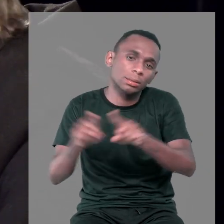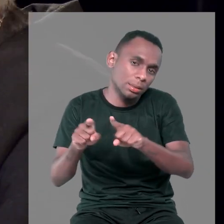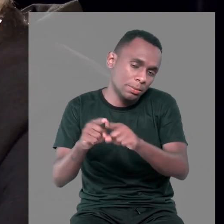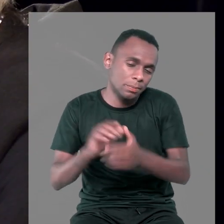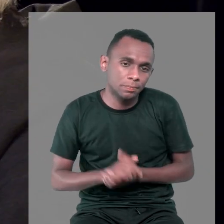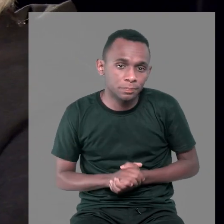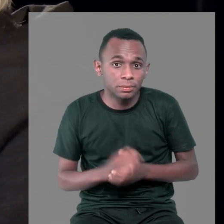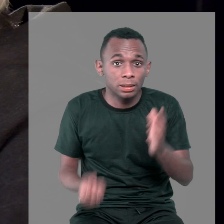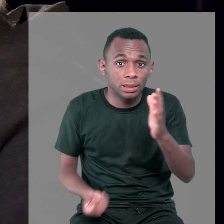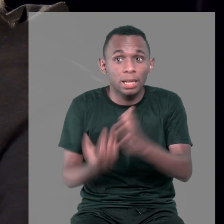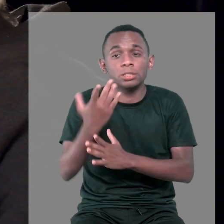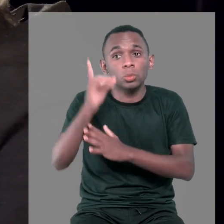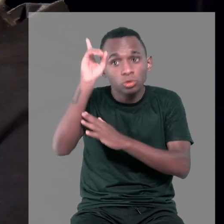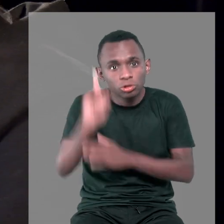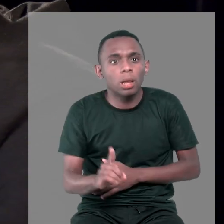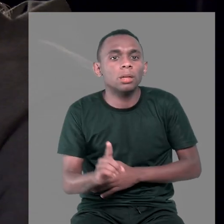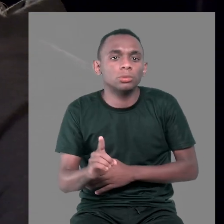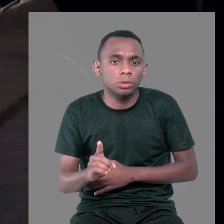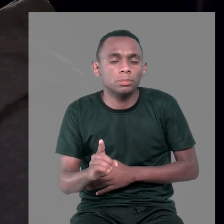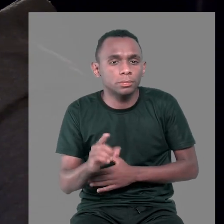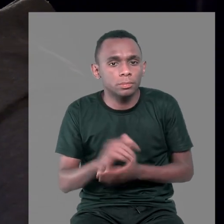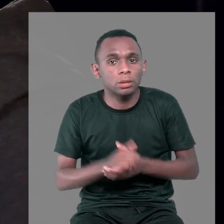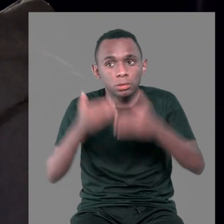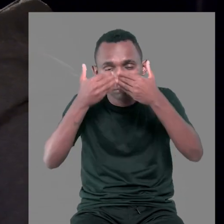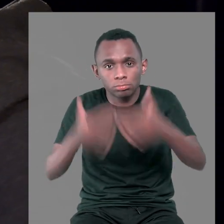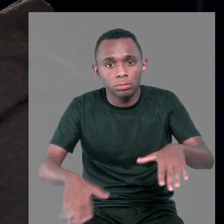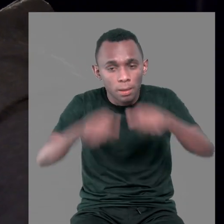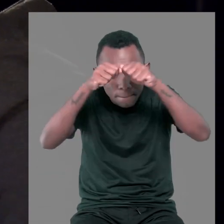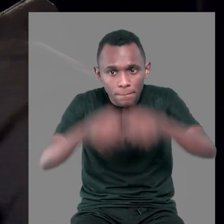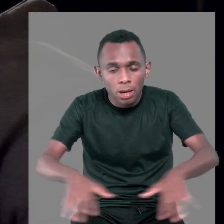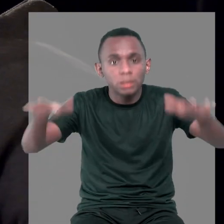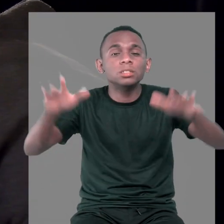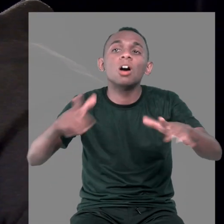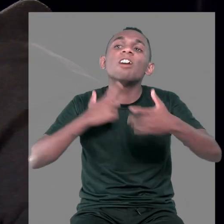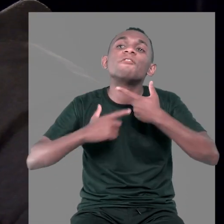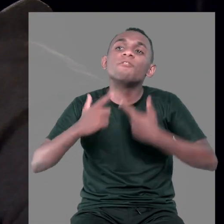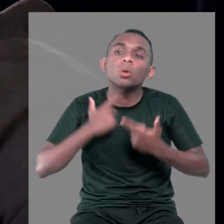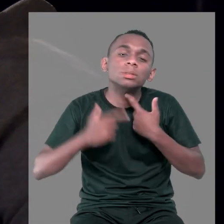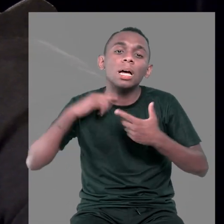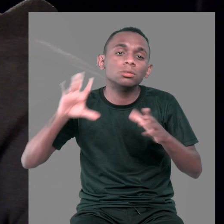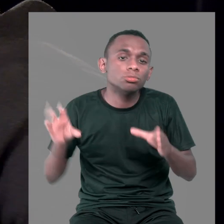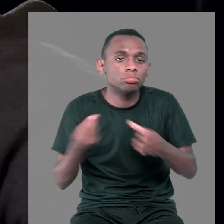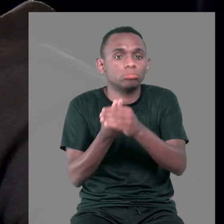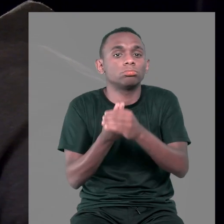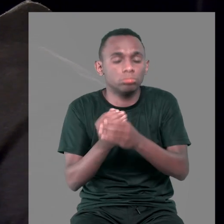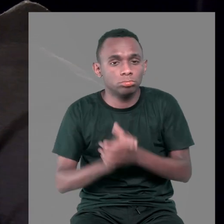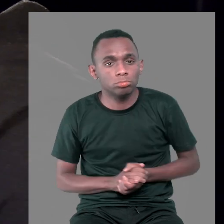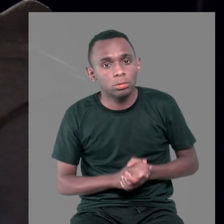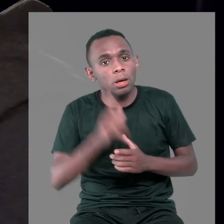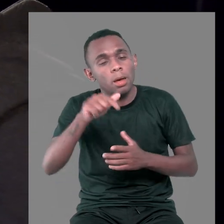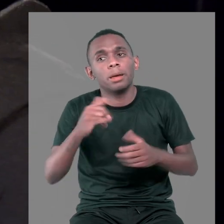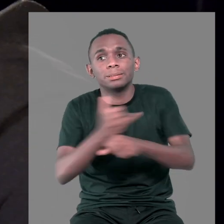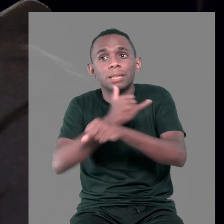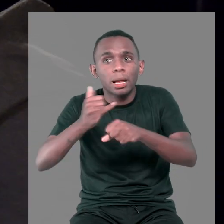que não está arraigada ou enraizada em princípios que a enrijeceriam.